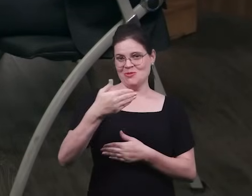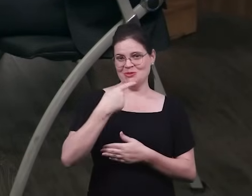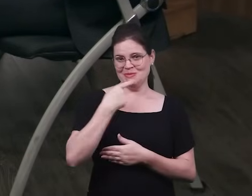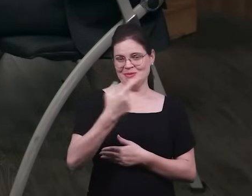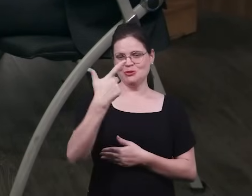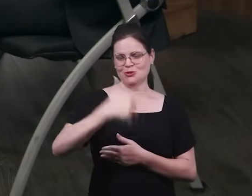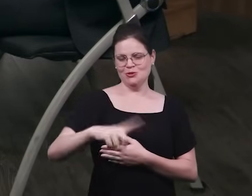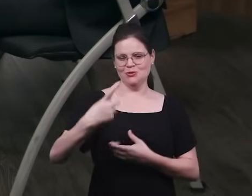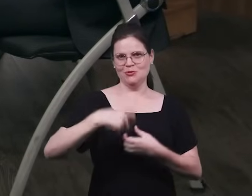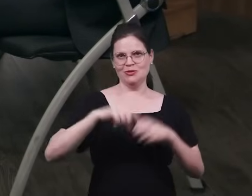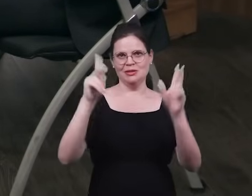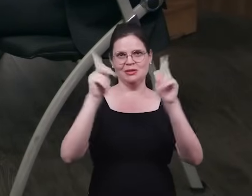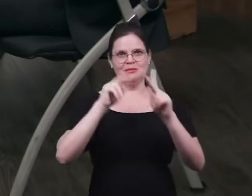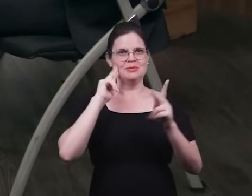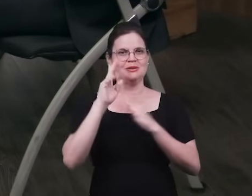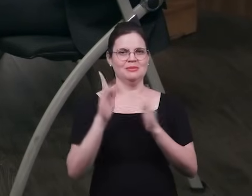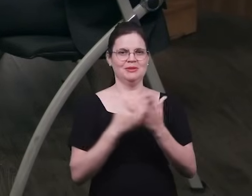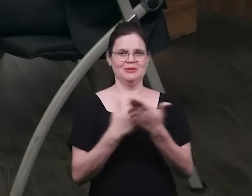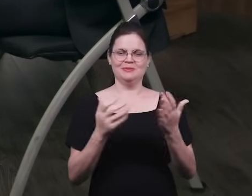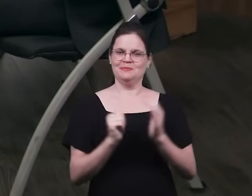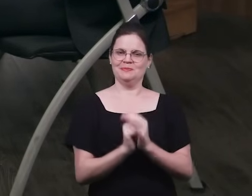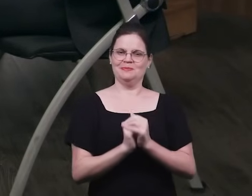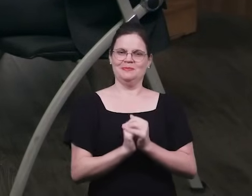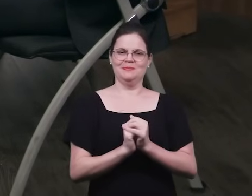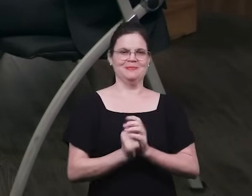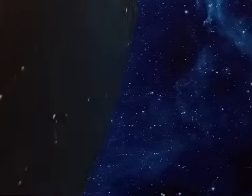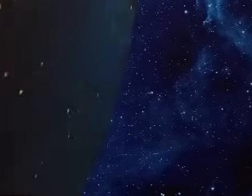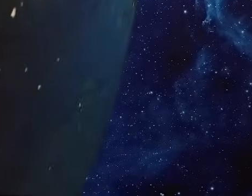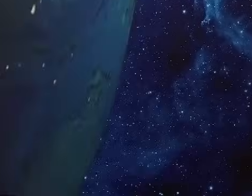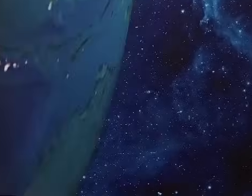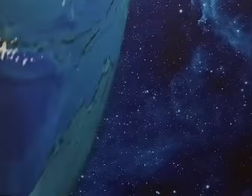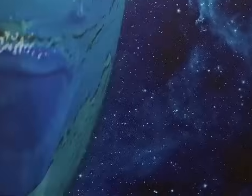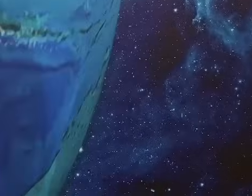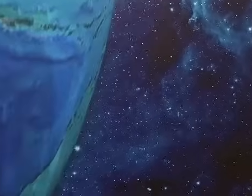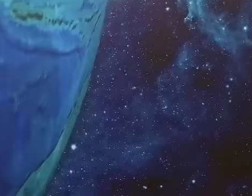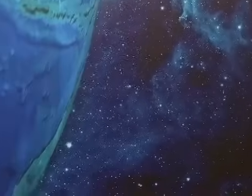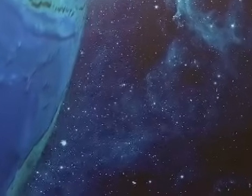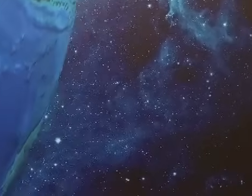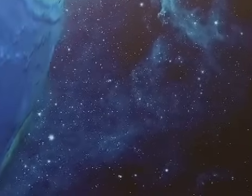semana a paz do Senhor amém a paz do Senhor amém a paz do Senhor